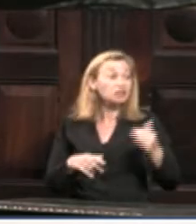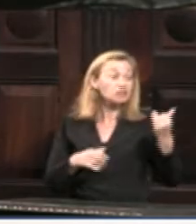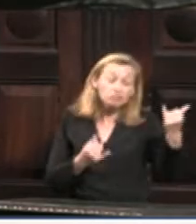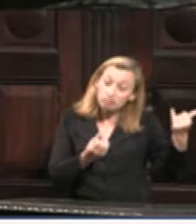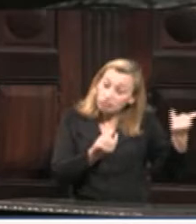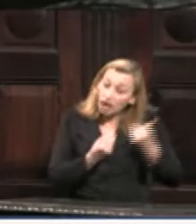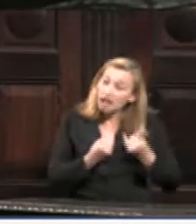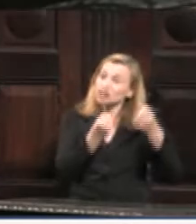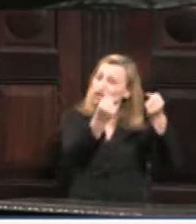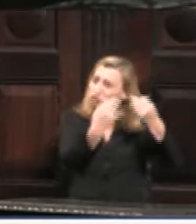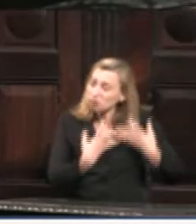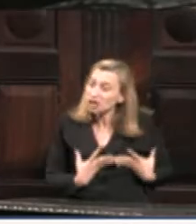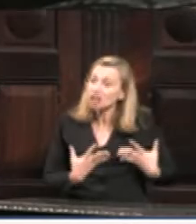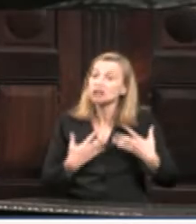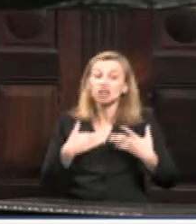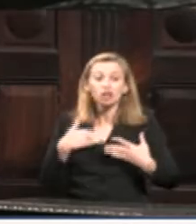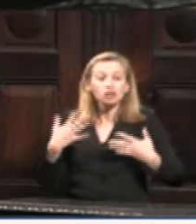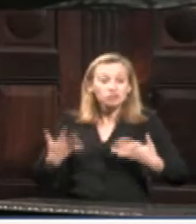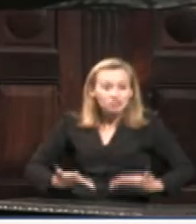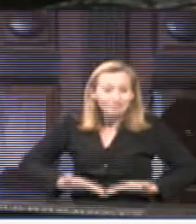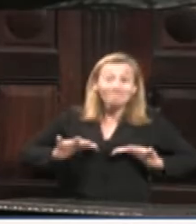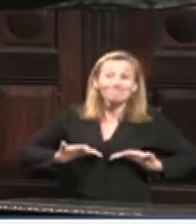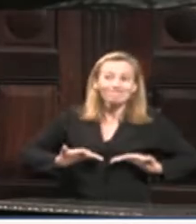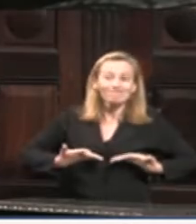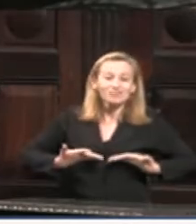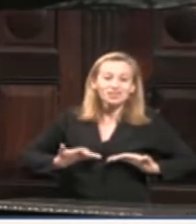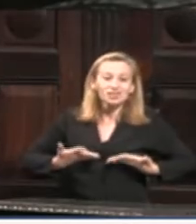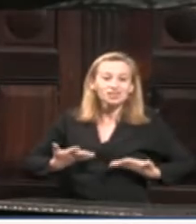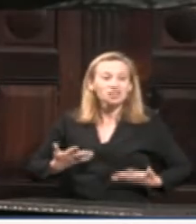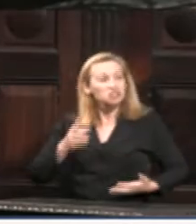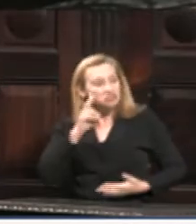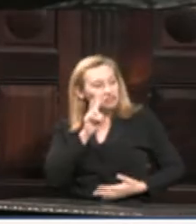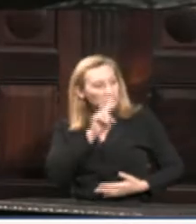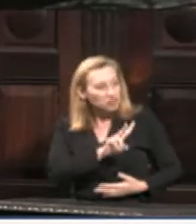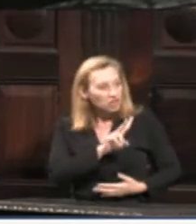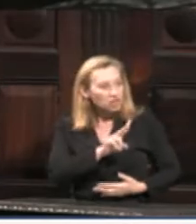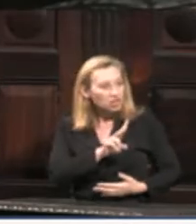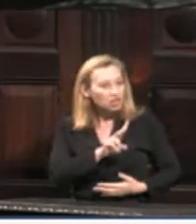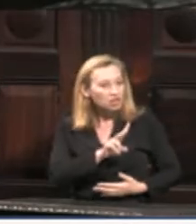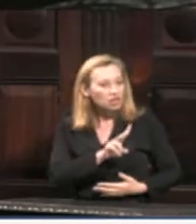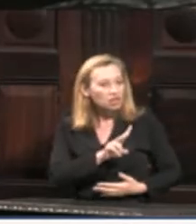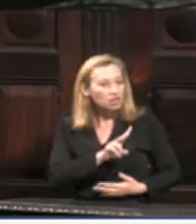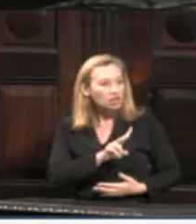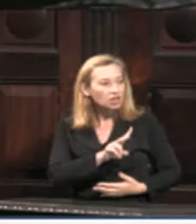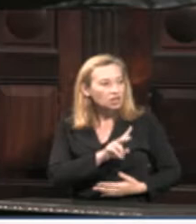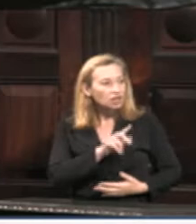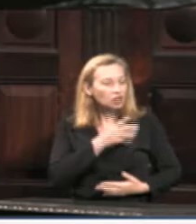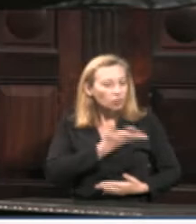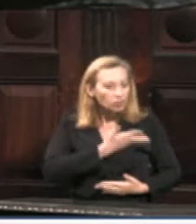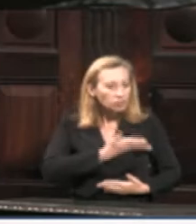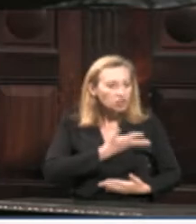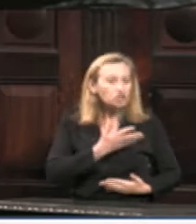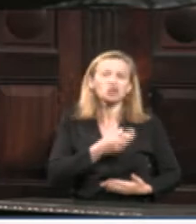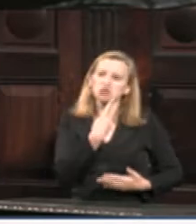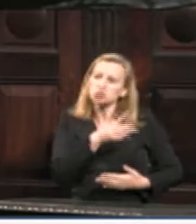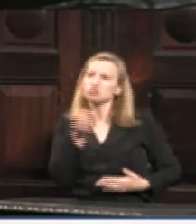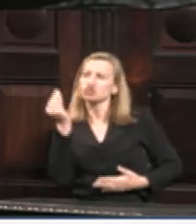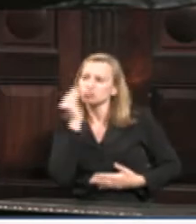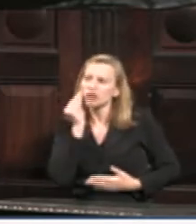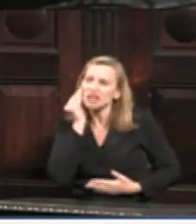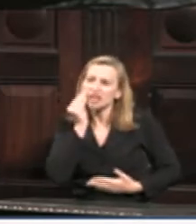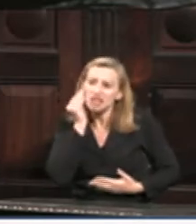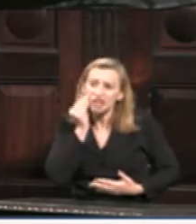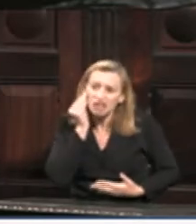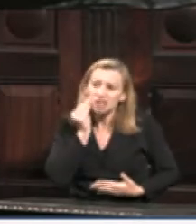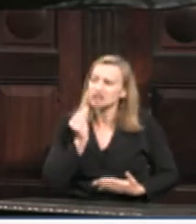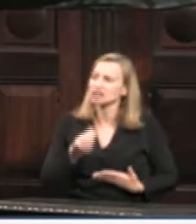Excelência, e me sinto animado de ter um quadro com a sua estirpe, com a sua estatura política, com a sua experiência e, sobretudo,